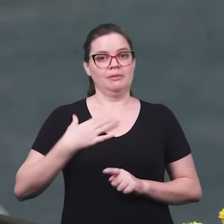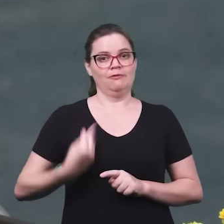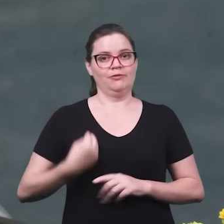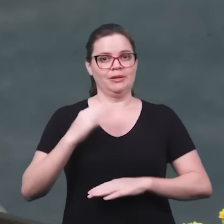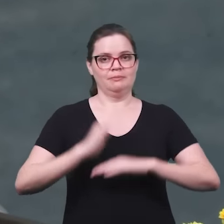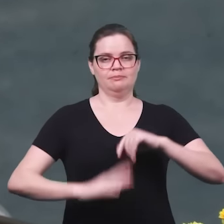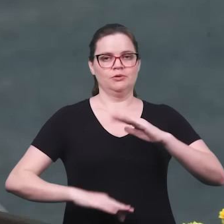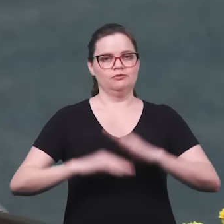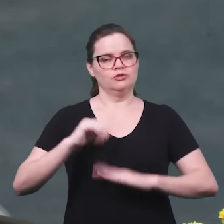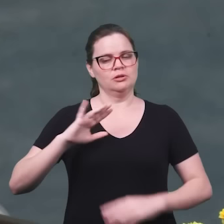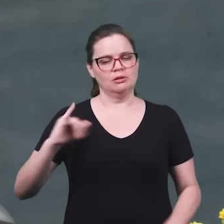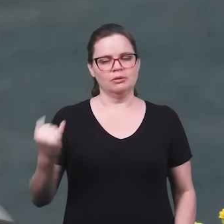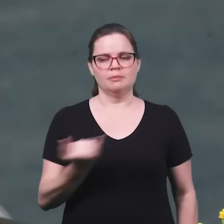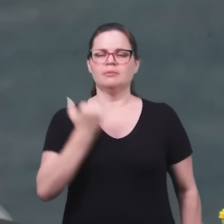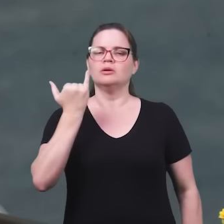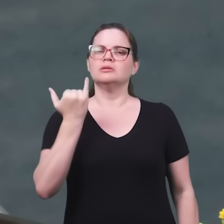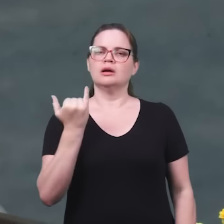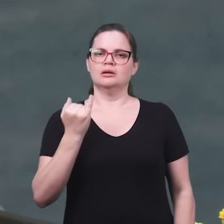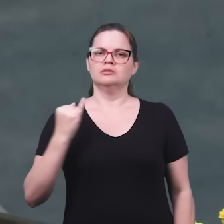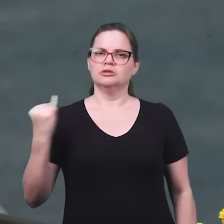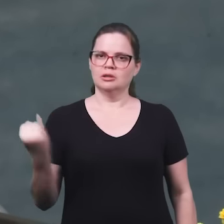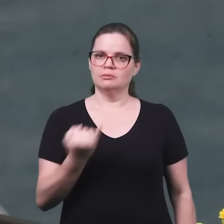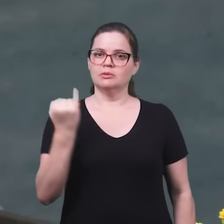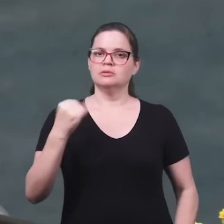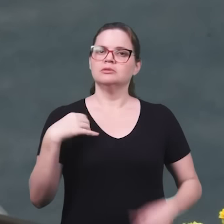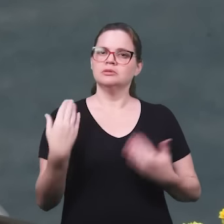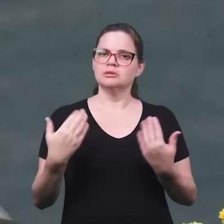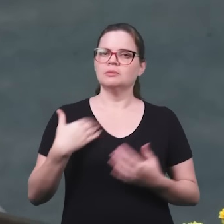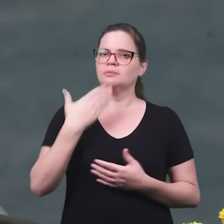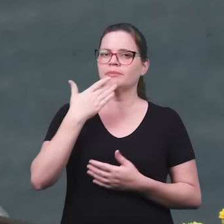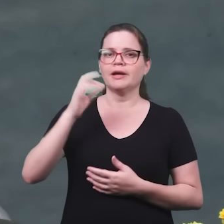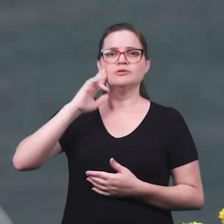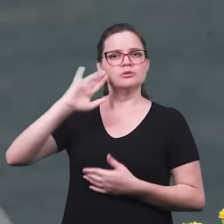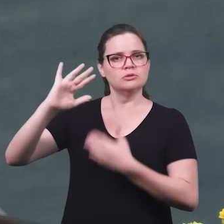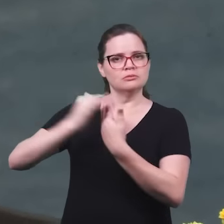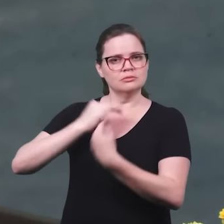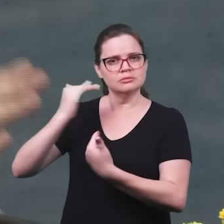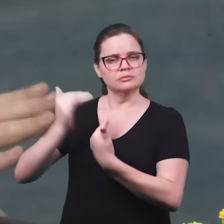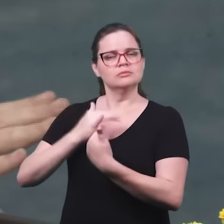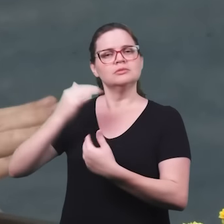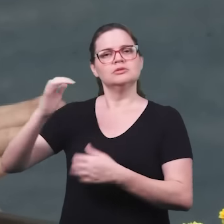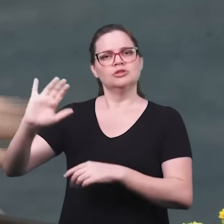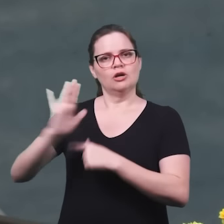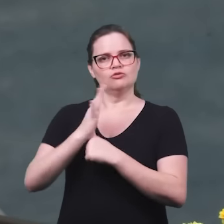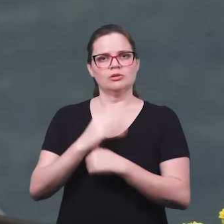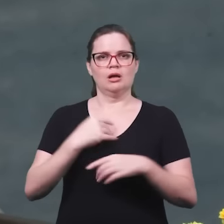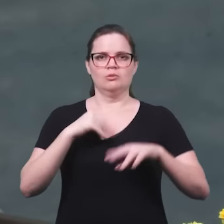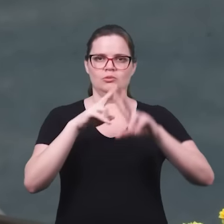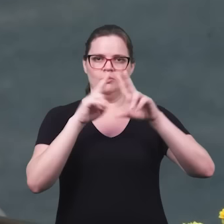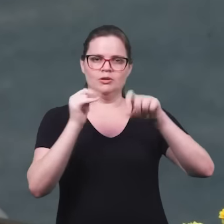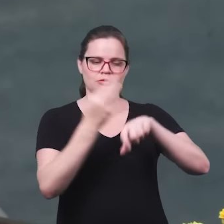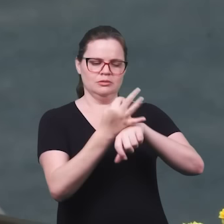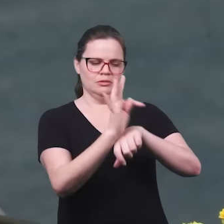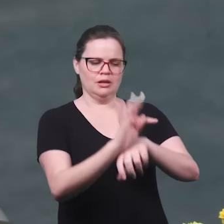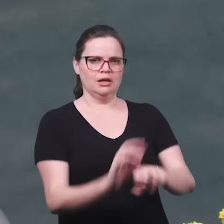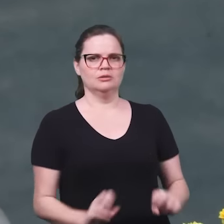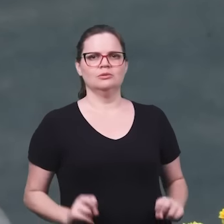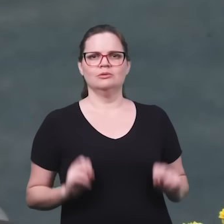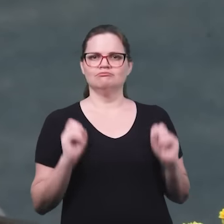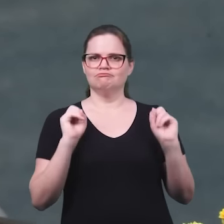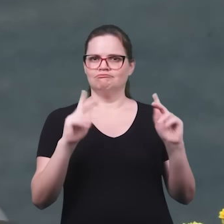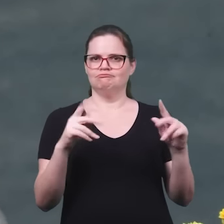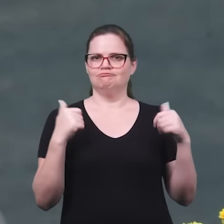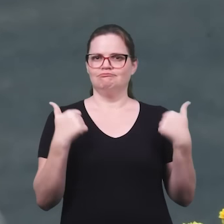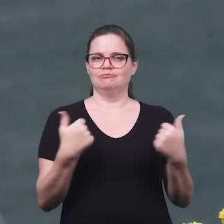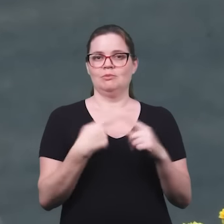atividade profissional são importantíssimas. Então busque a direção do Senhor. O aspecto técnico, tudo bem, mas quando você ouve a